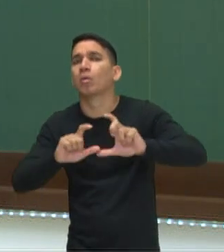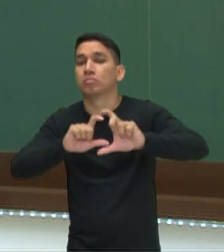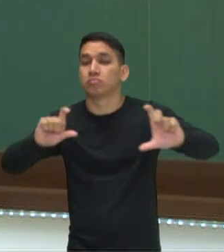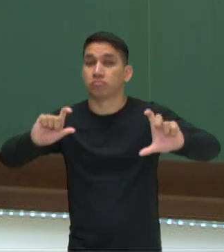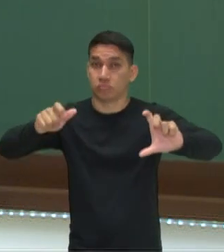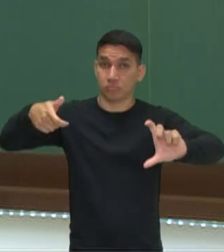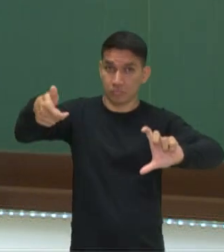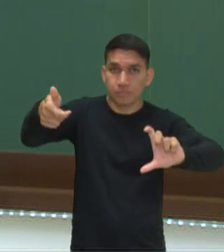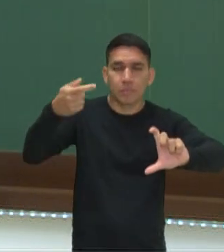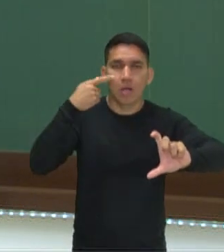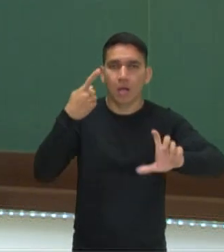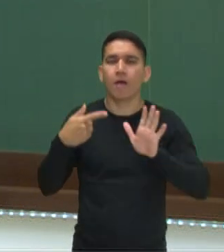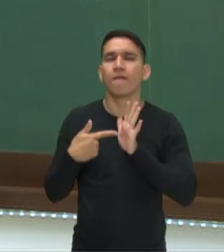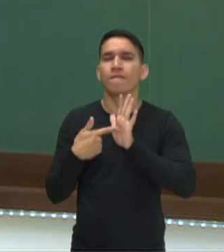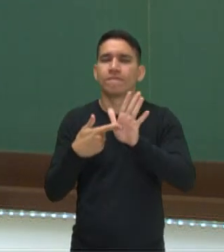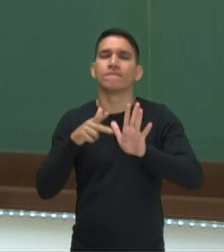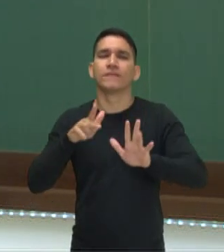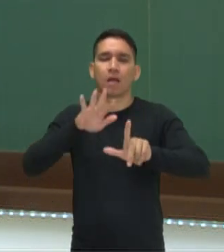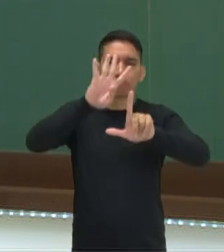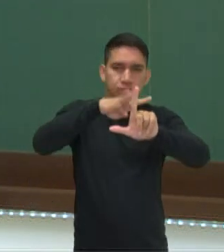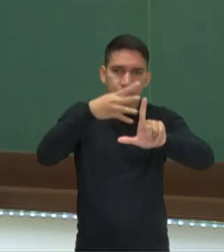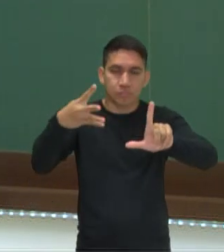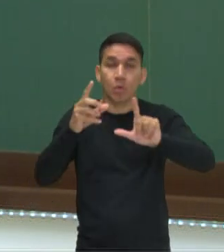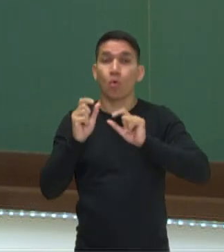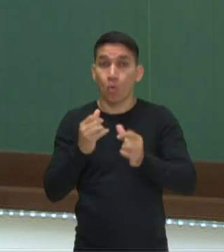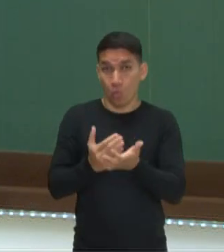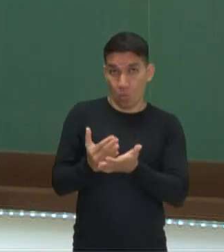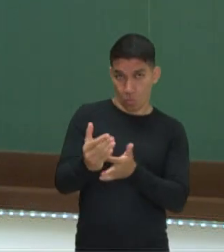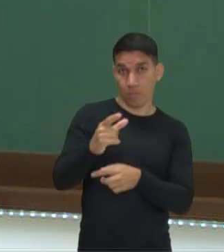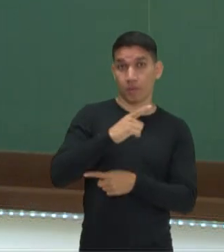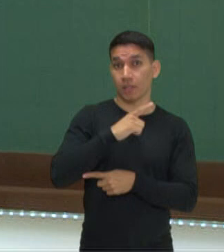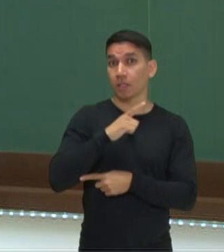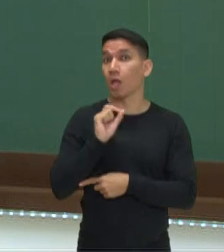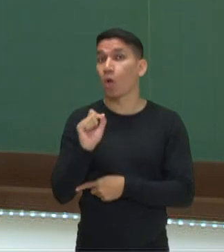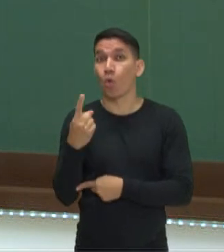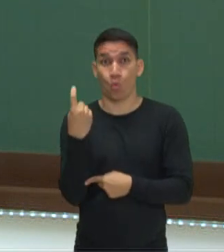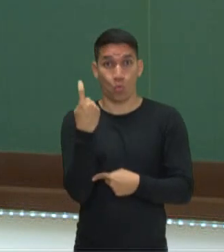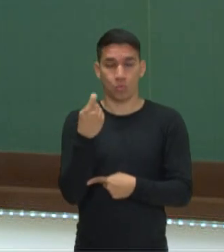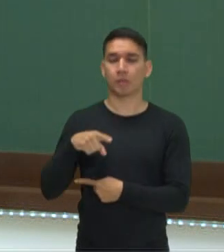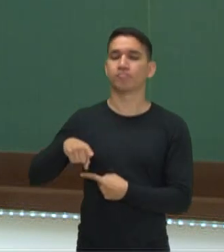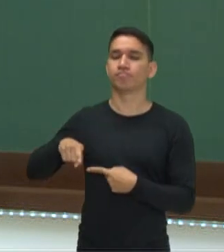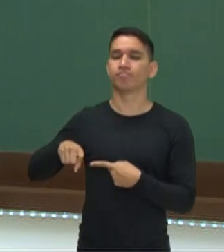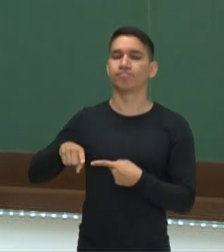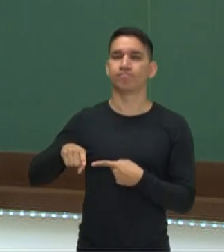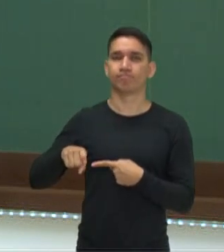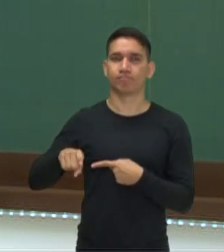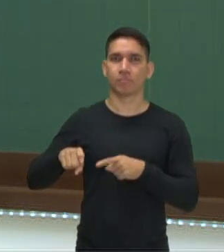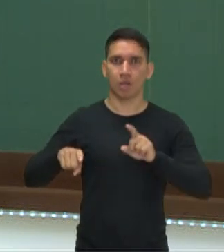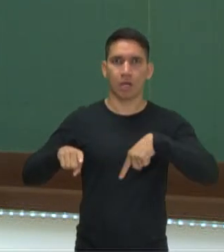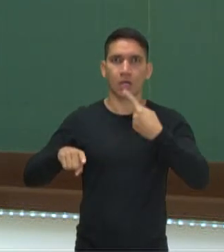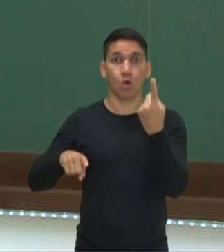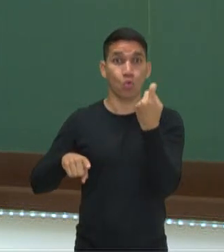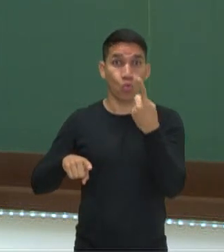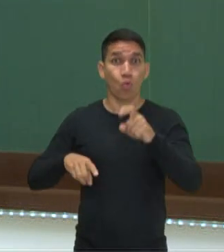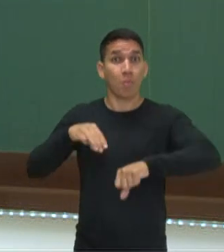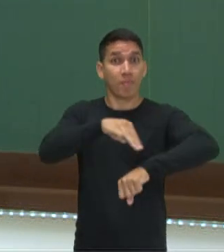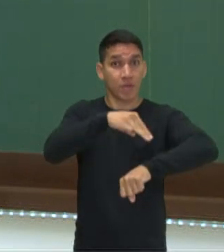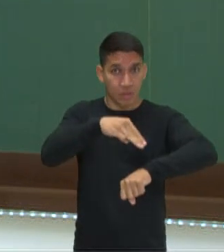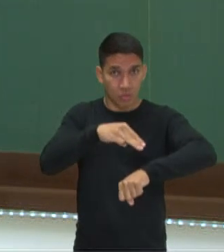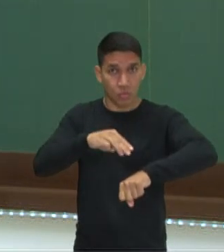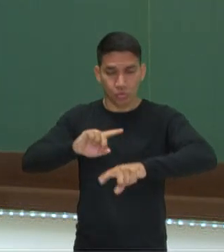um quadro ali. Vamos lembrar que de início existe uma bactéria e aí